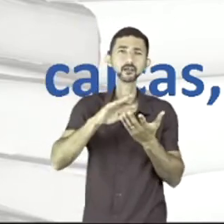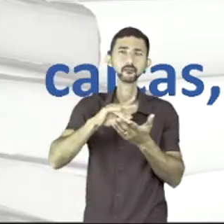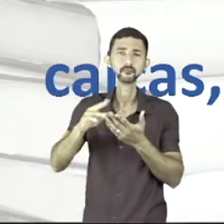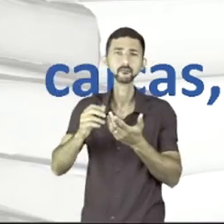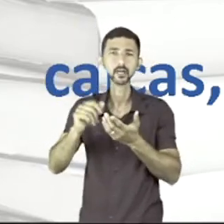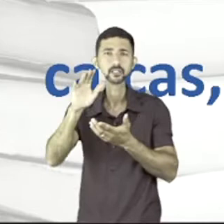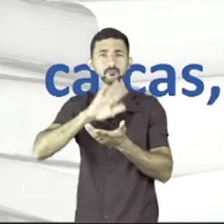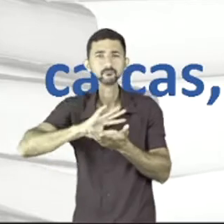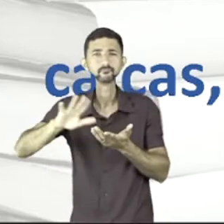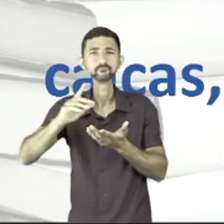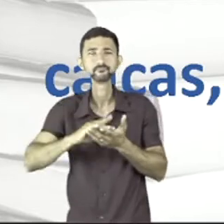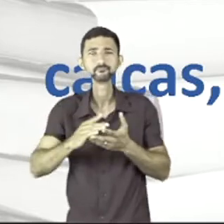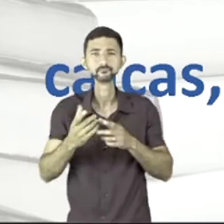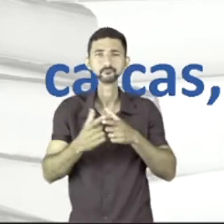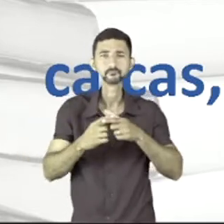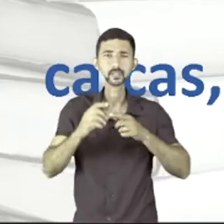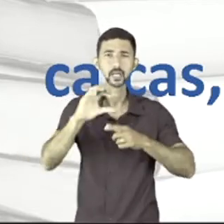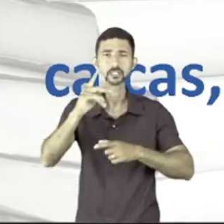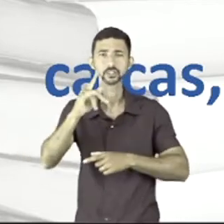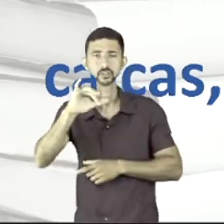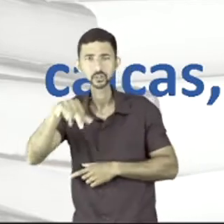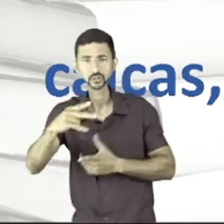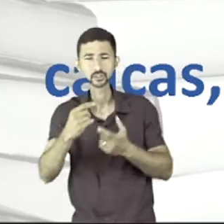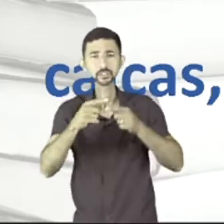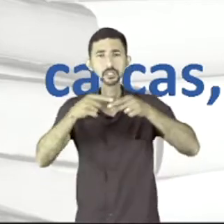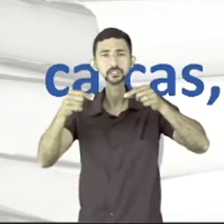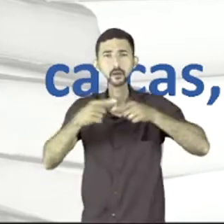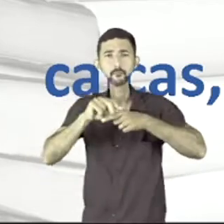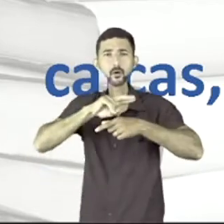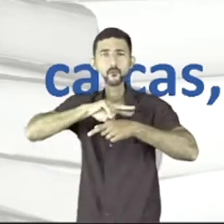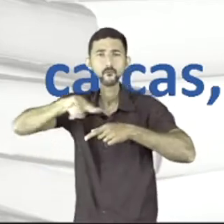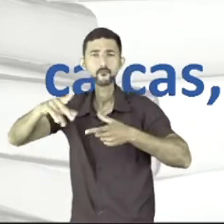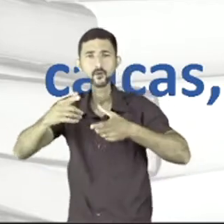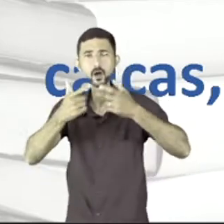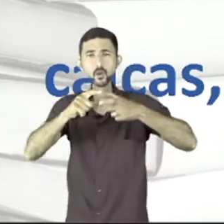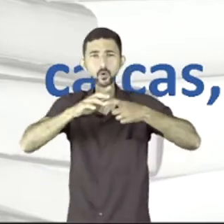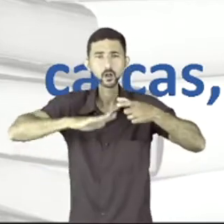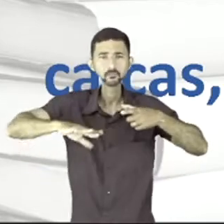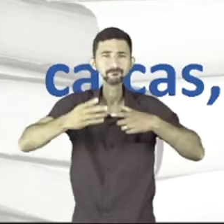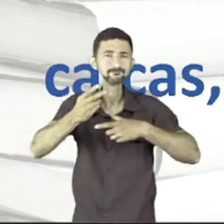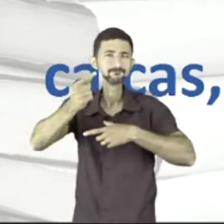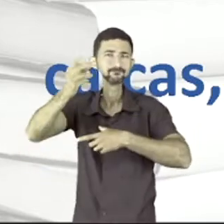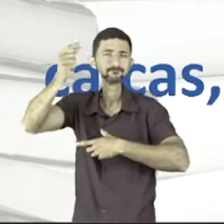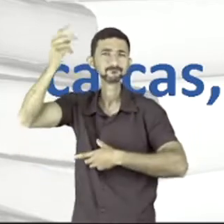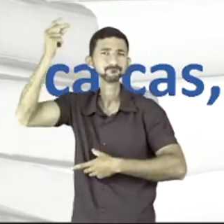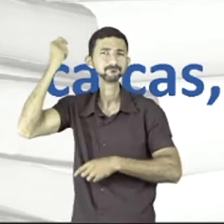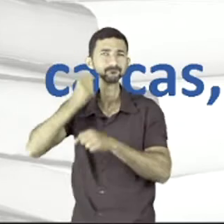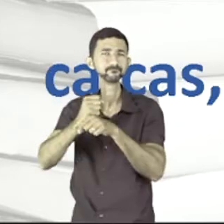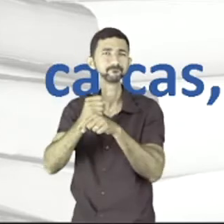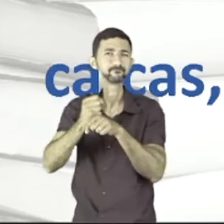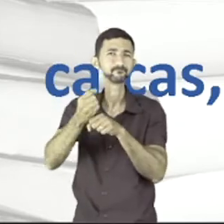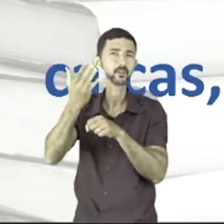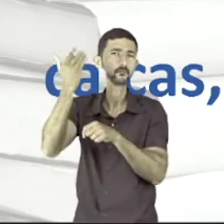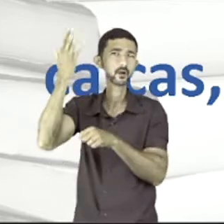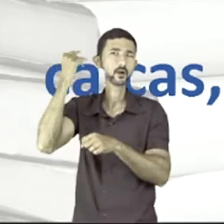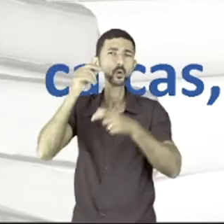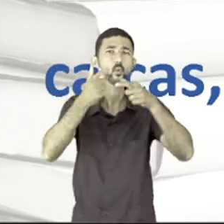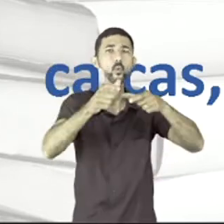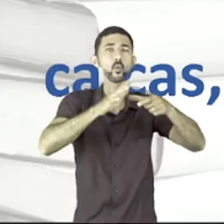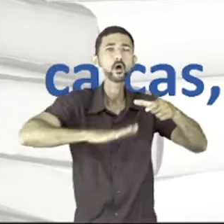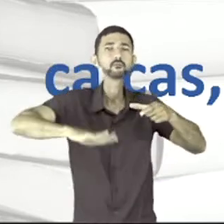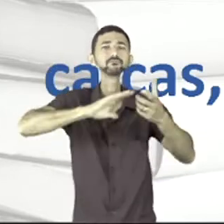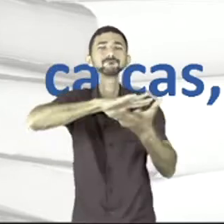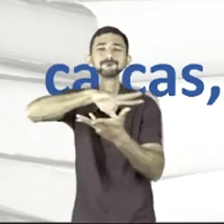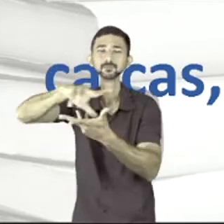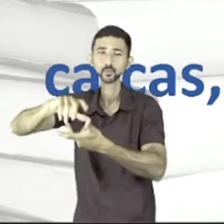no Oriente, ali na China, no Japão. Então são registros muito antigos em várias partes do